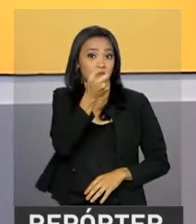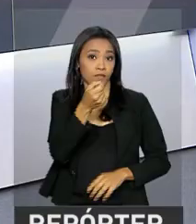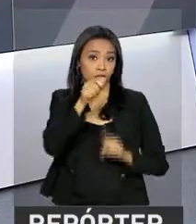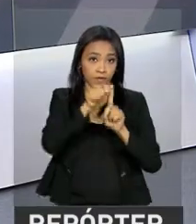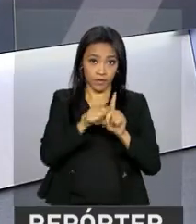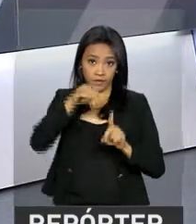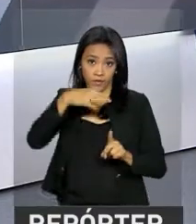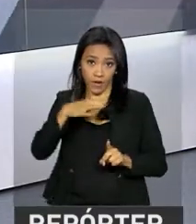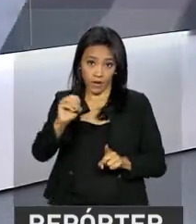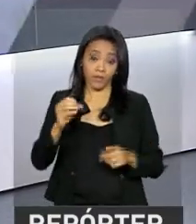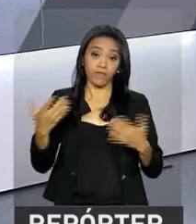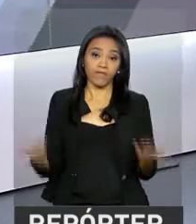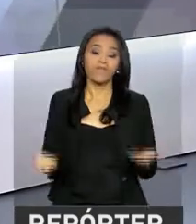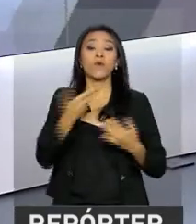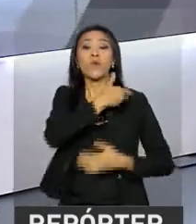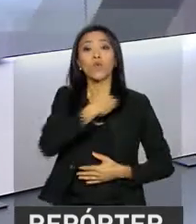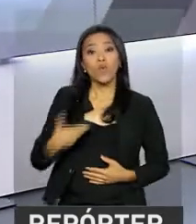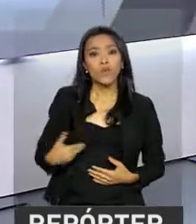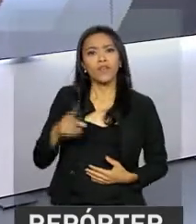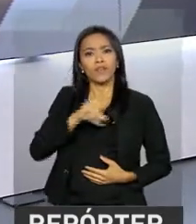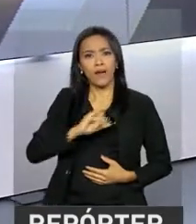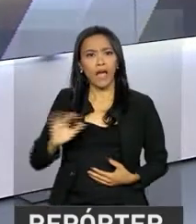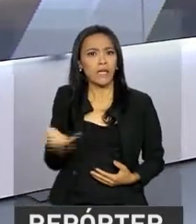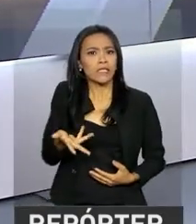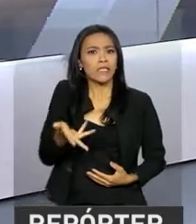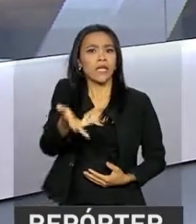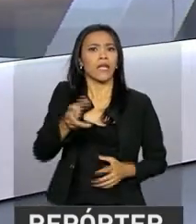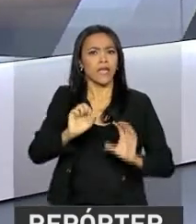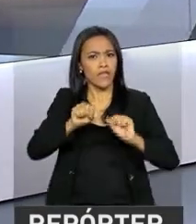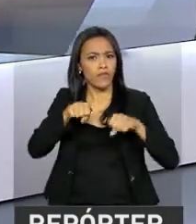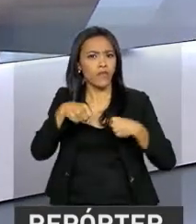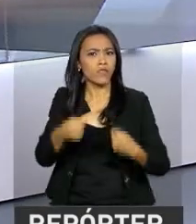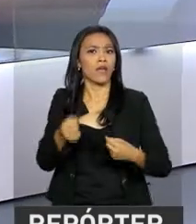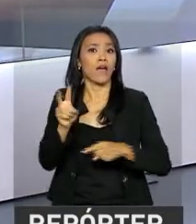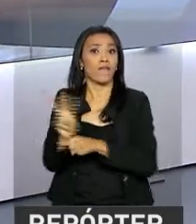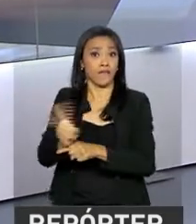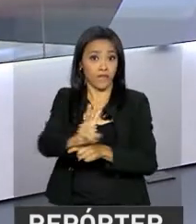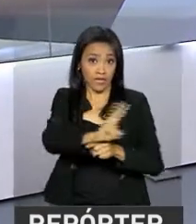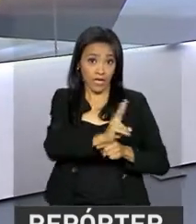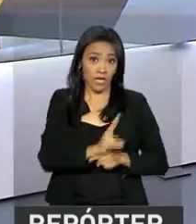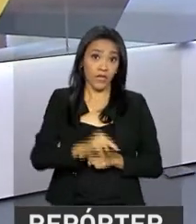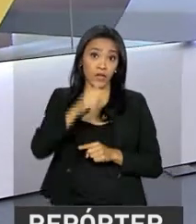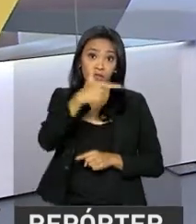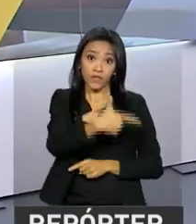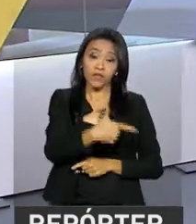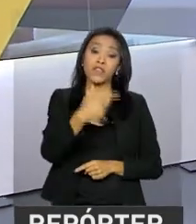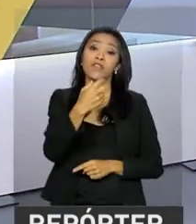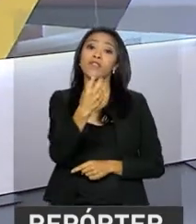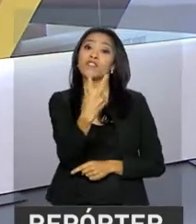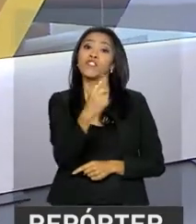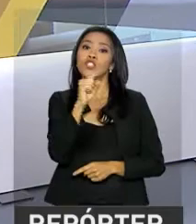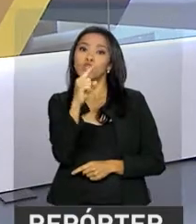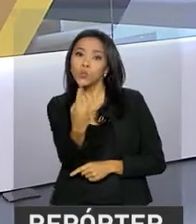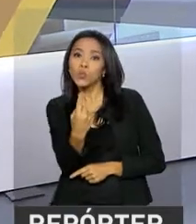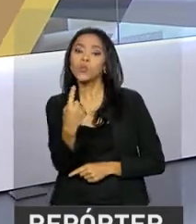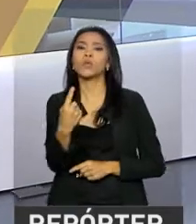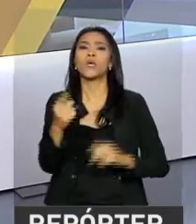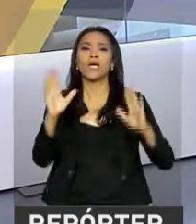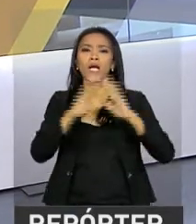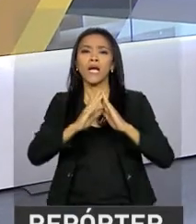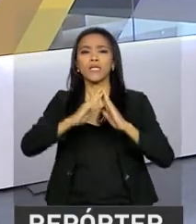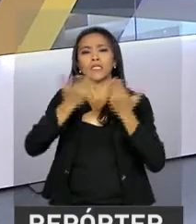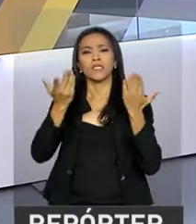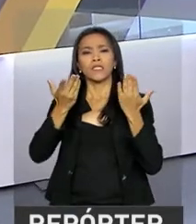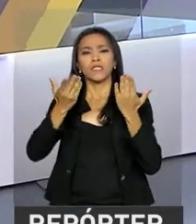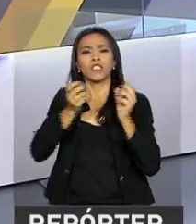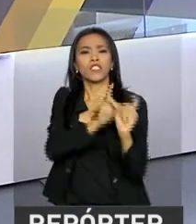março olha o governo vai acelerar e reforçar a fiscalização dos 21 frigoríficos citados na operação carne é fraca